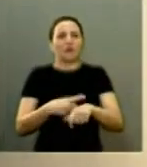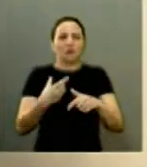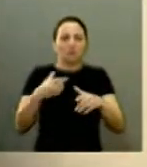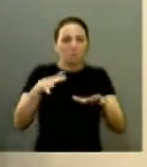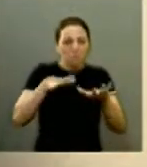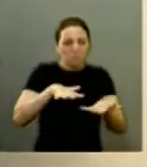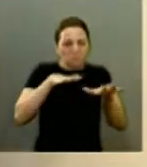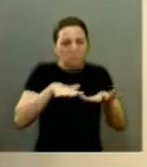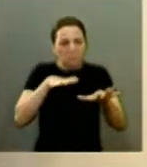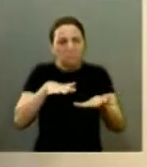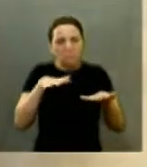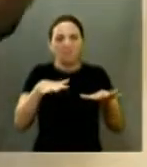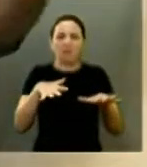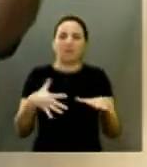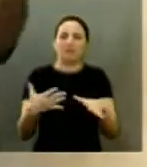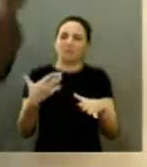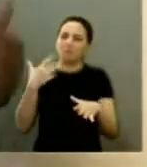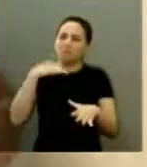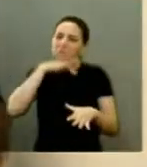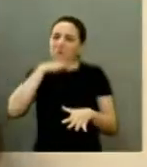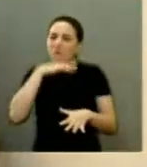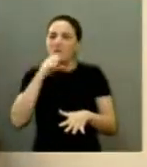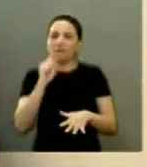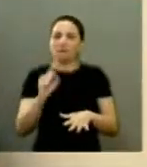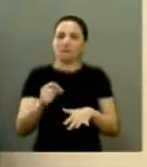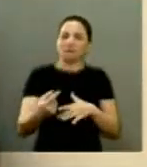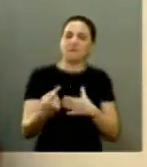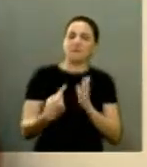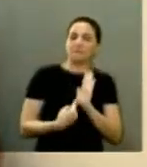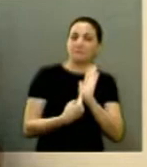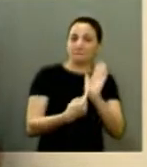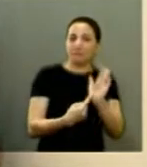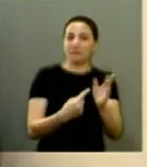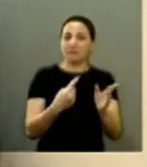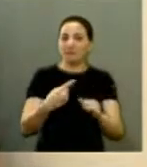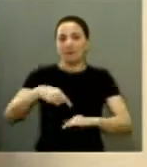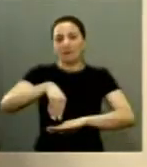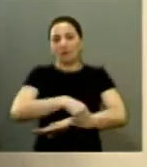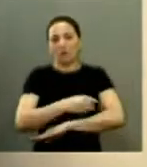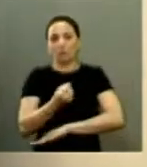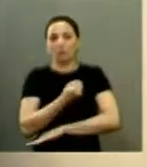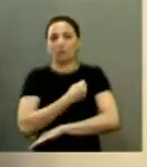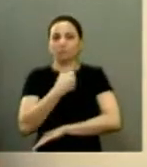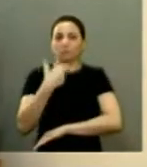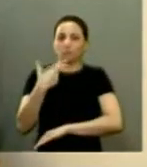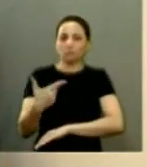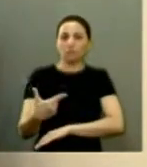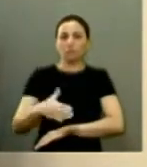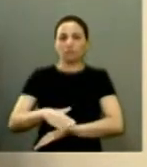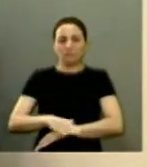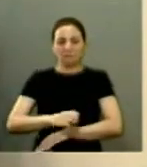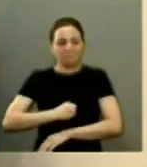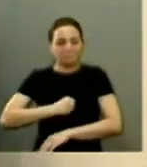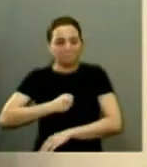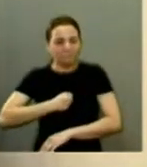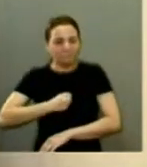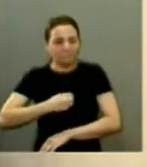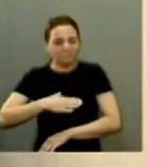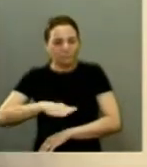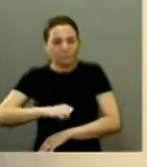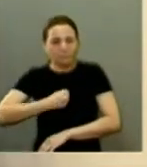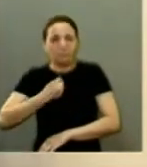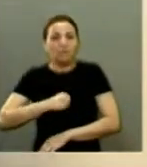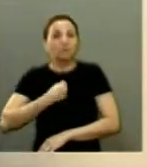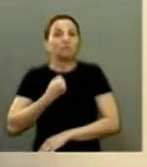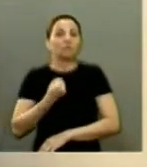o COCA, a gente viu o reflexo maior aqui na Rua 2, como fluiu o trânsito, atuações corajosas que tem que enaltecer mesmo.